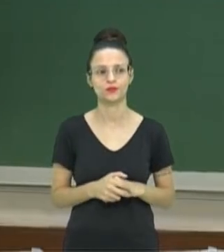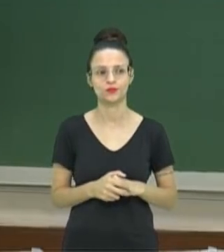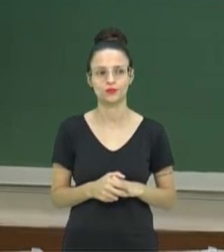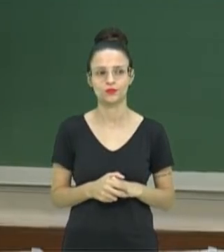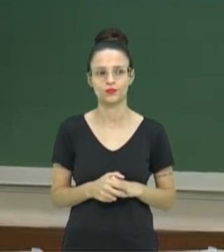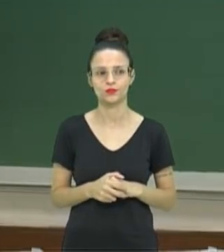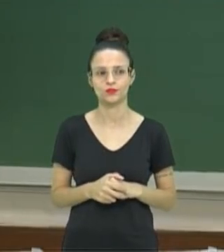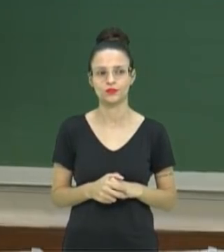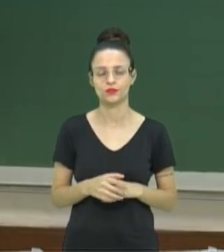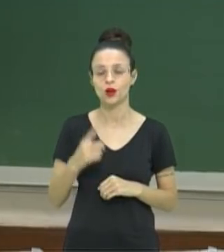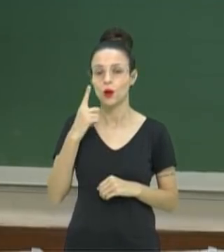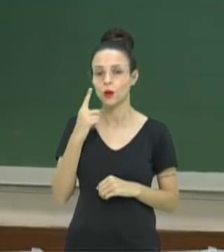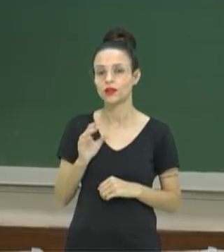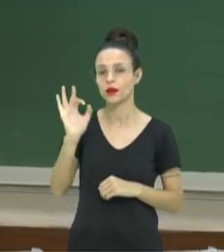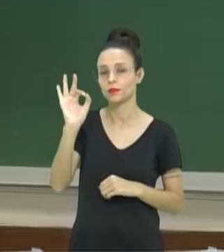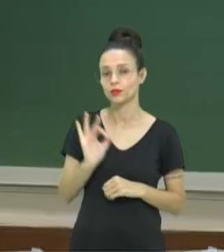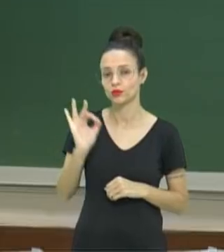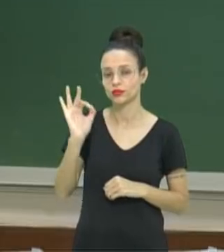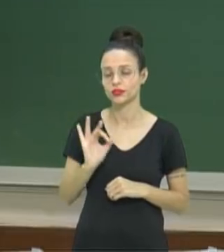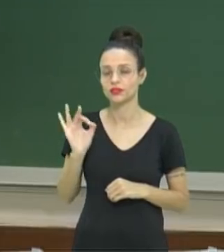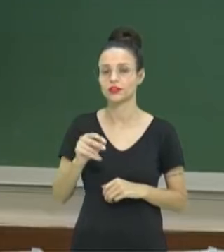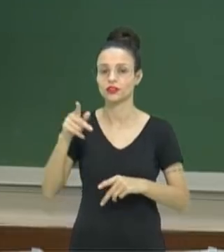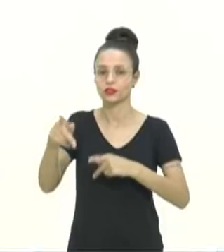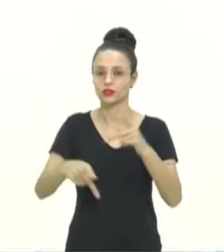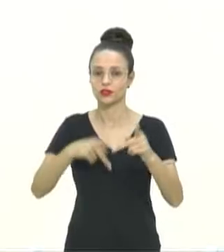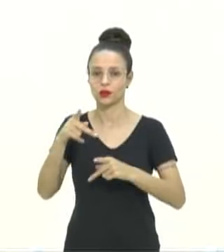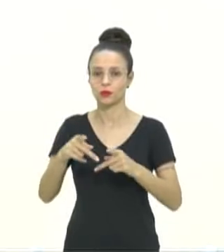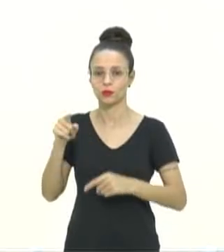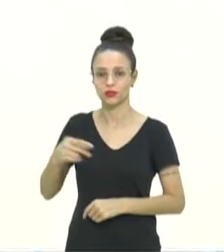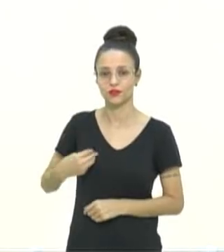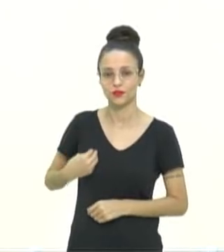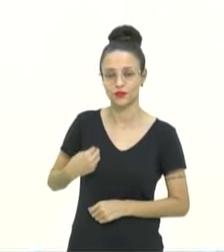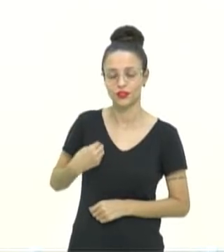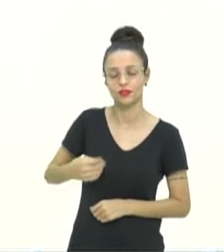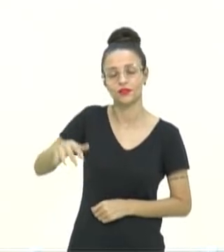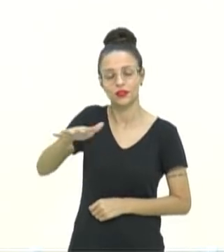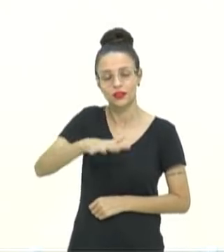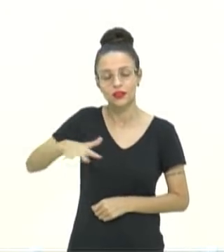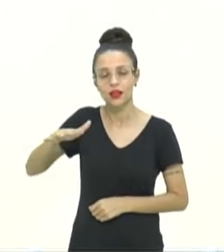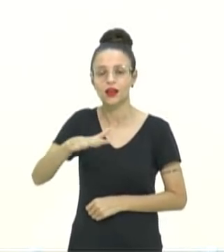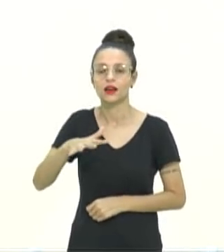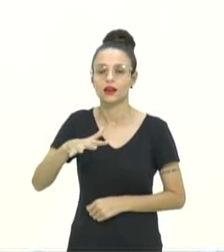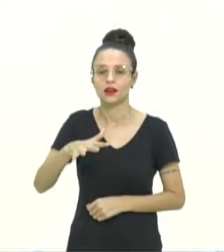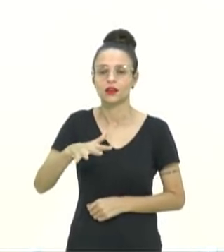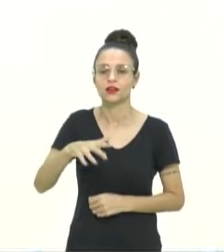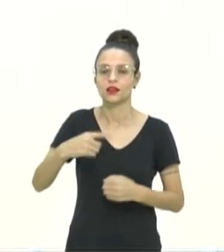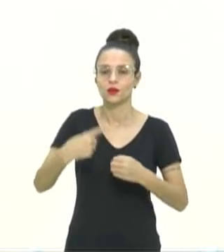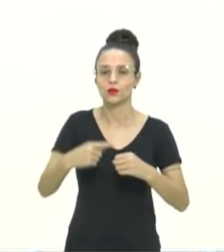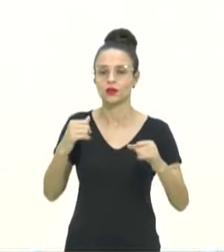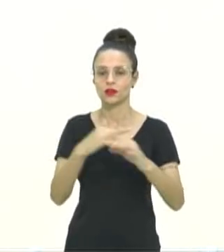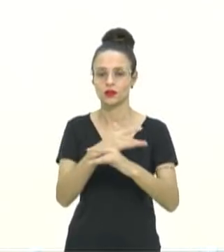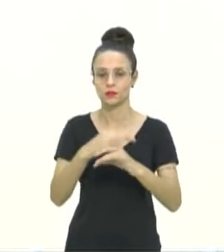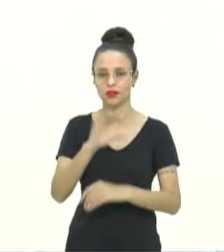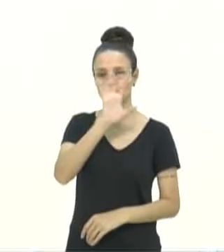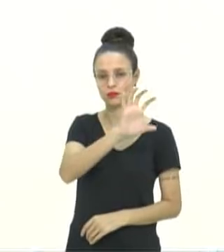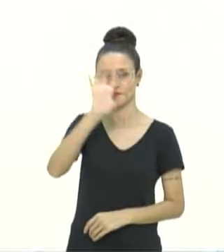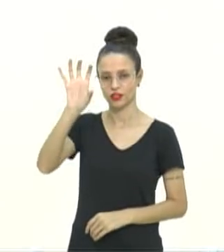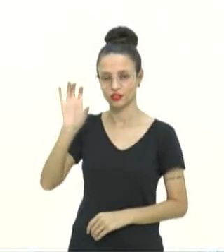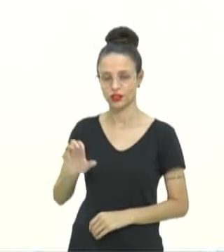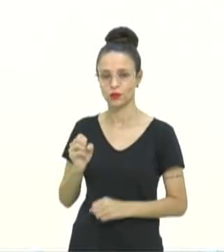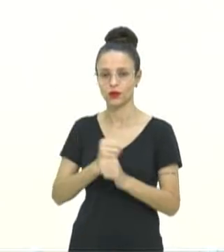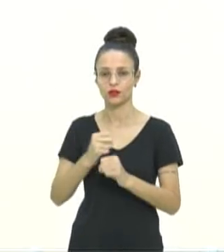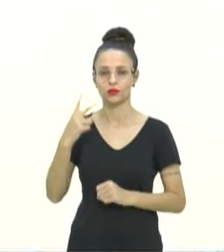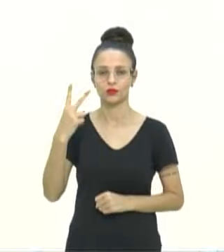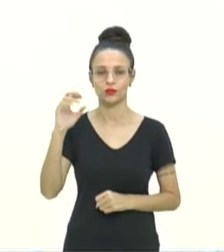ter ali? Porcentagem da população que vive em área urbana por região no Brasil em 2015. Então, o que nós